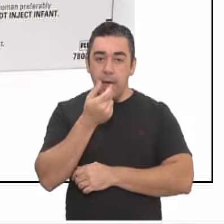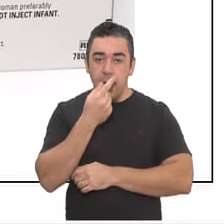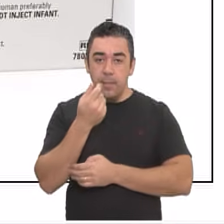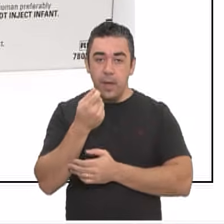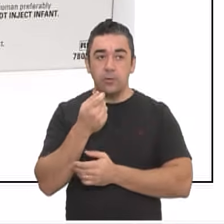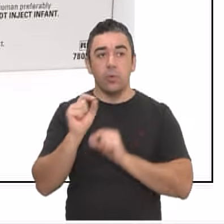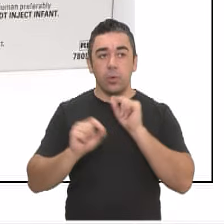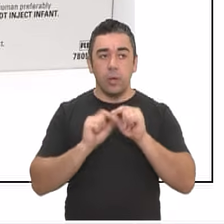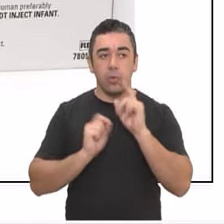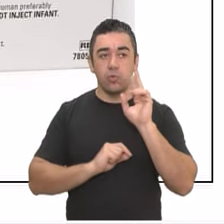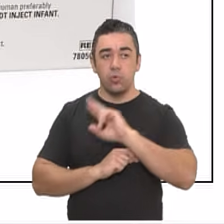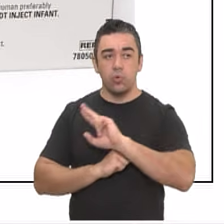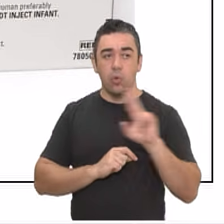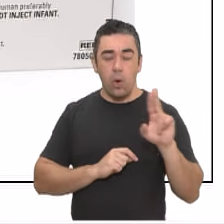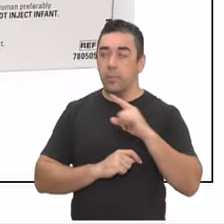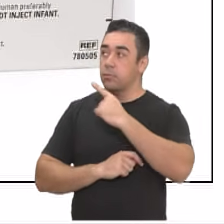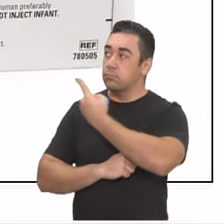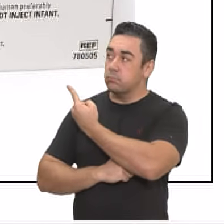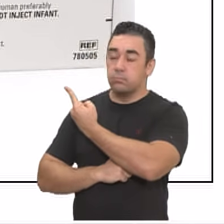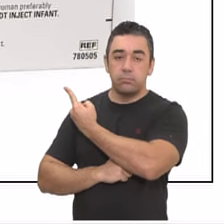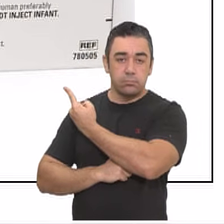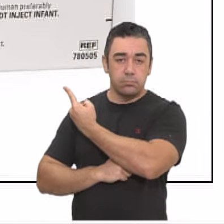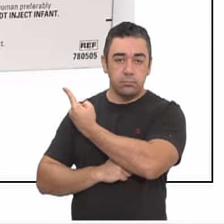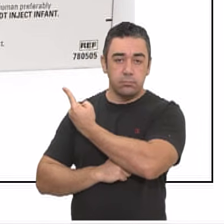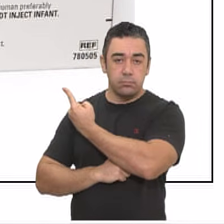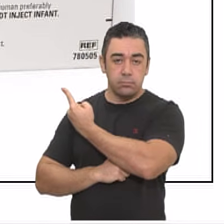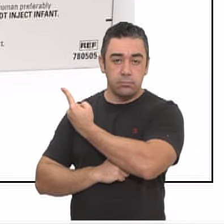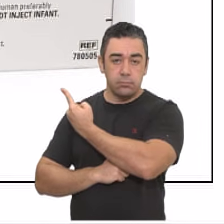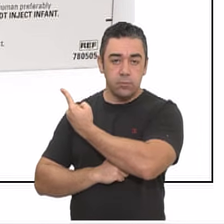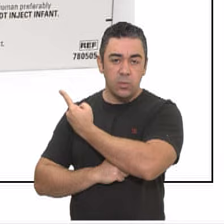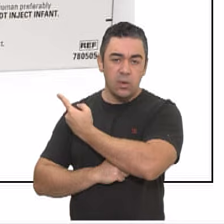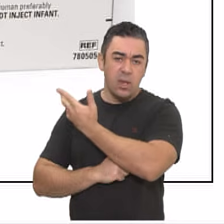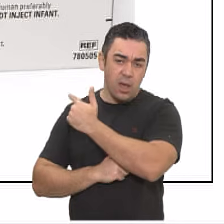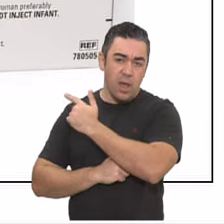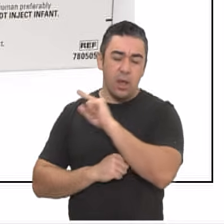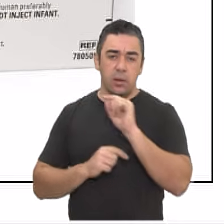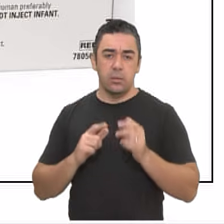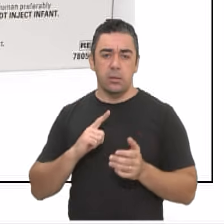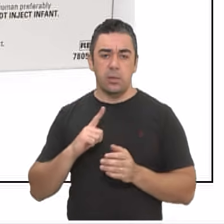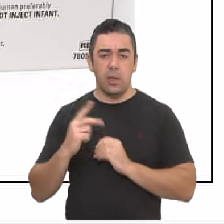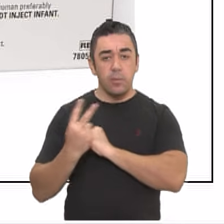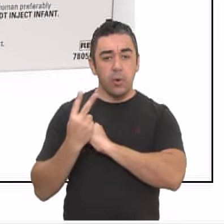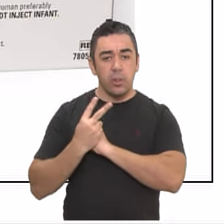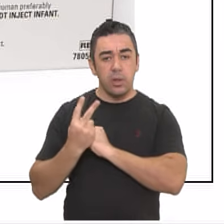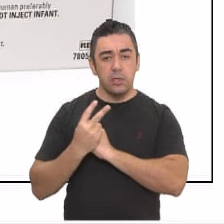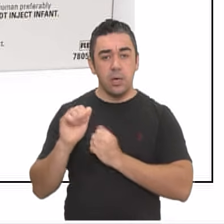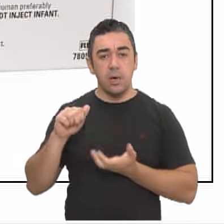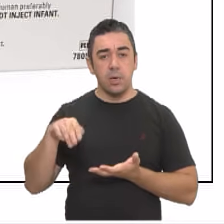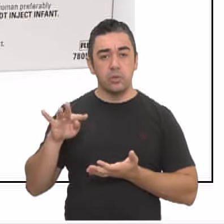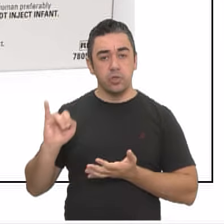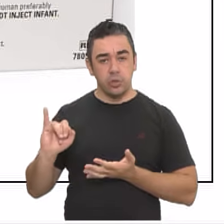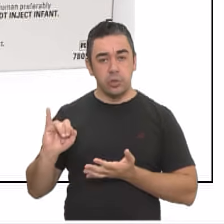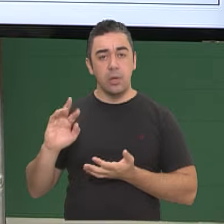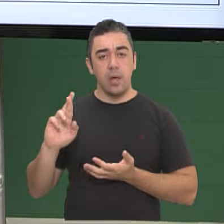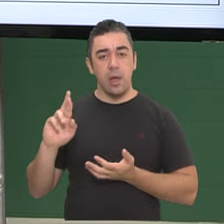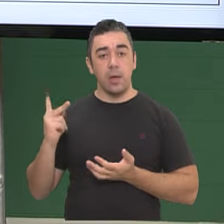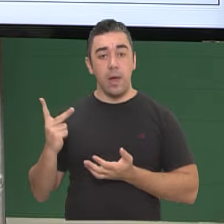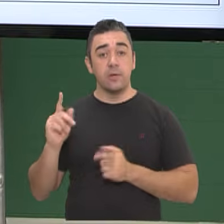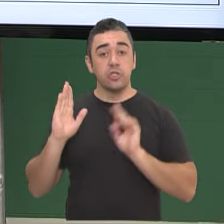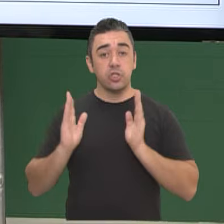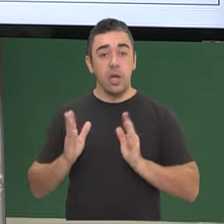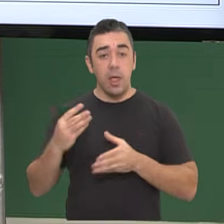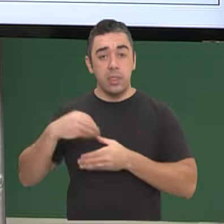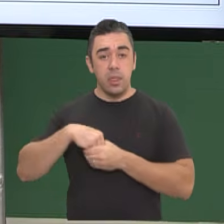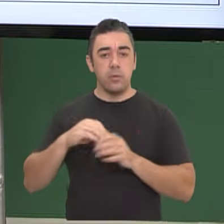Rogan, que é a imunoglobulina, anti-D ou anti-RH aqui. Tá? O que acontece com essa imunoglobulina? Ela já